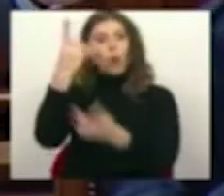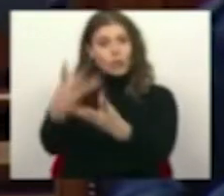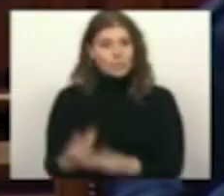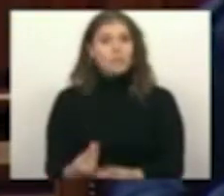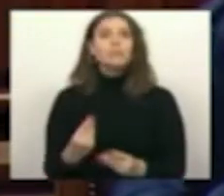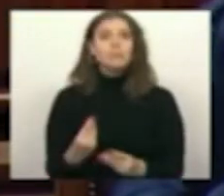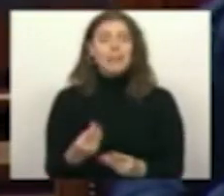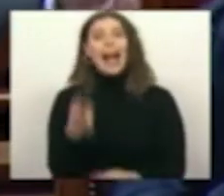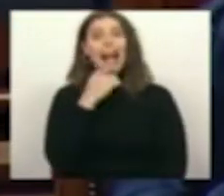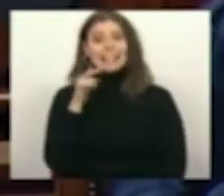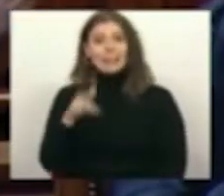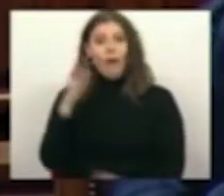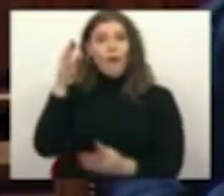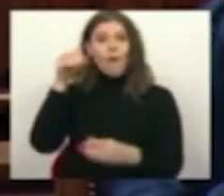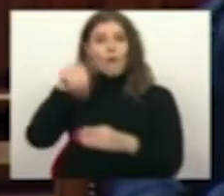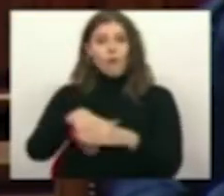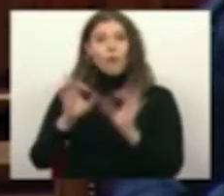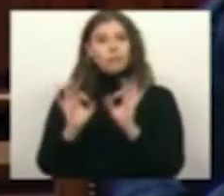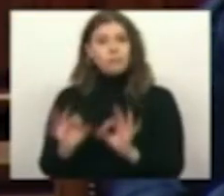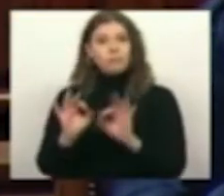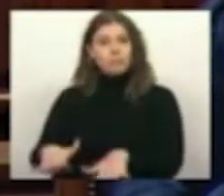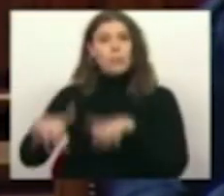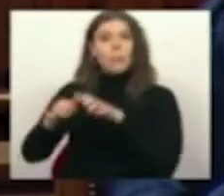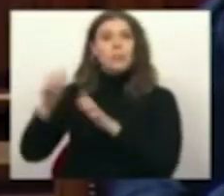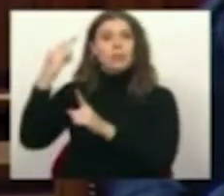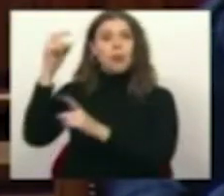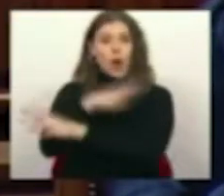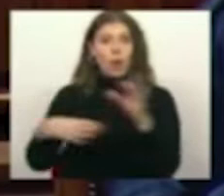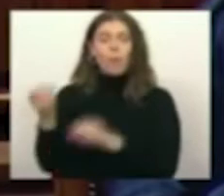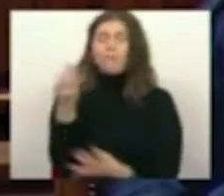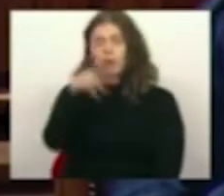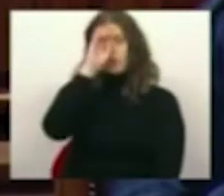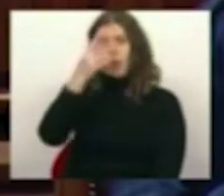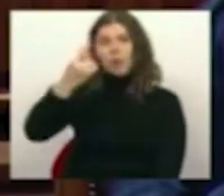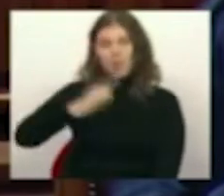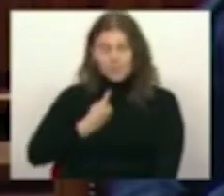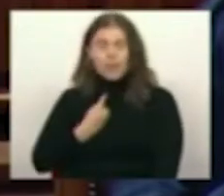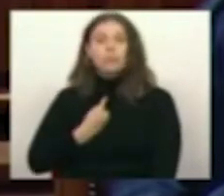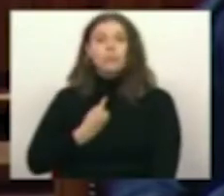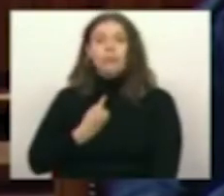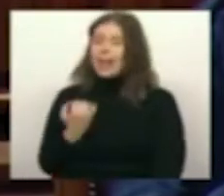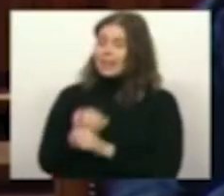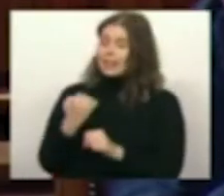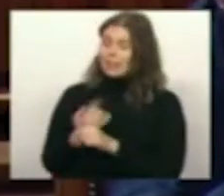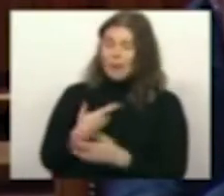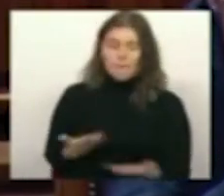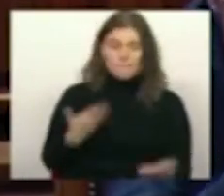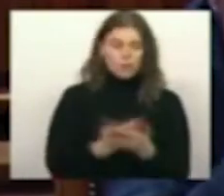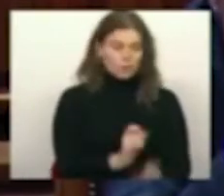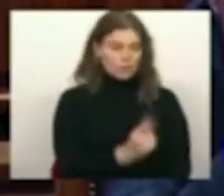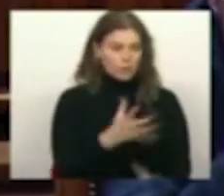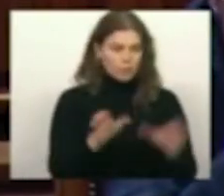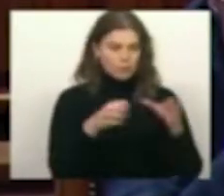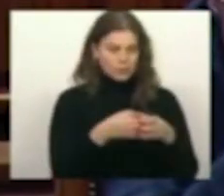orçamento se obtiver o voto favorável do Parlamento Europeu e, portanto, o esforço que devíamos fazer era trabalhar entre a proposta inicial